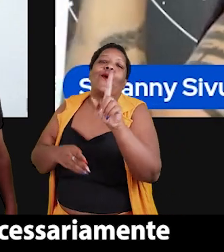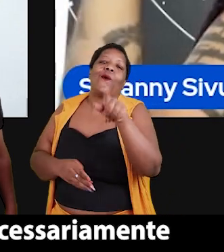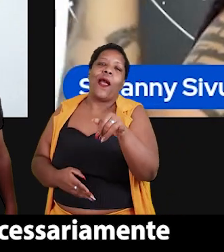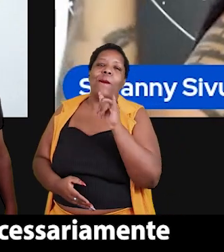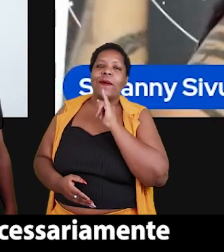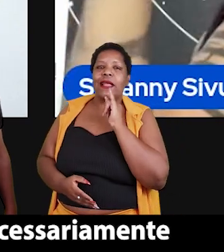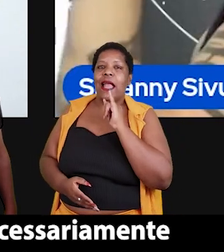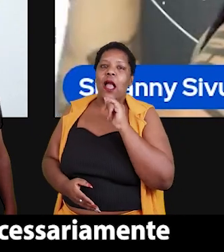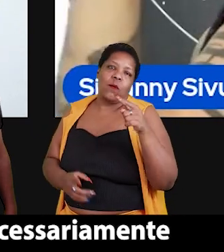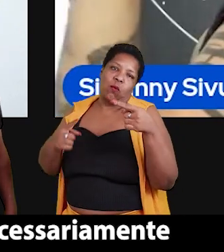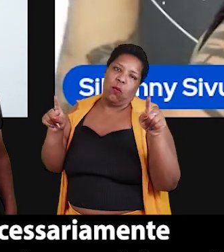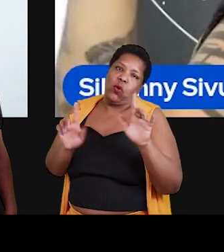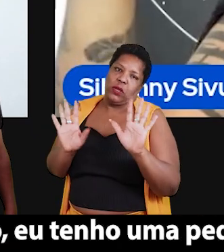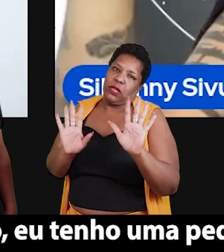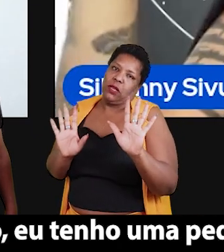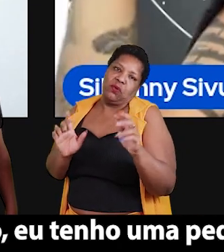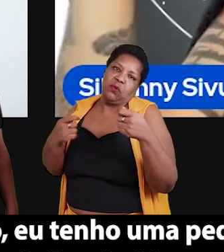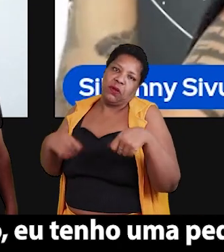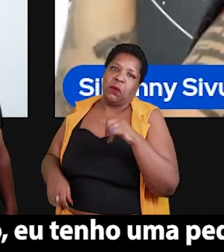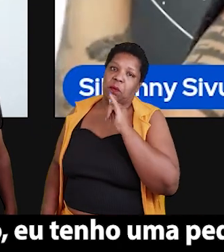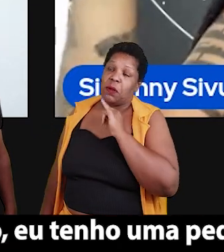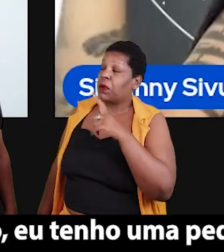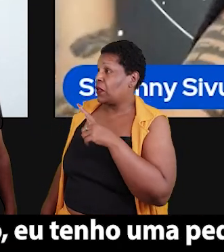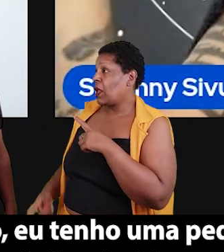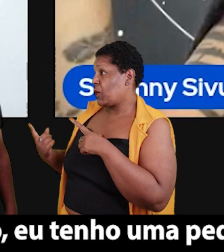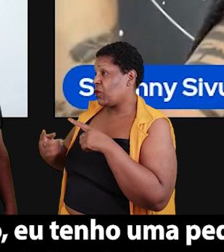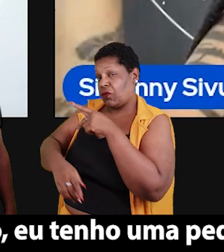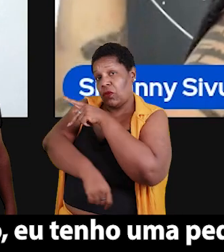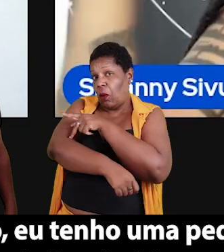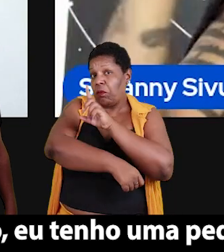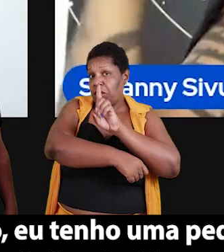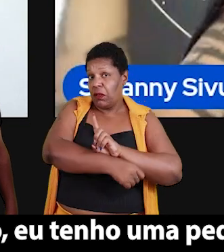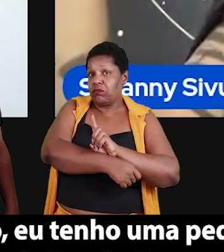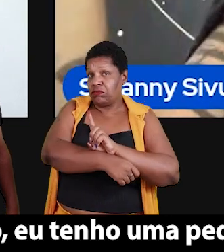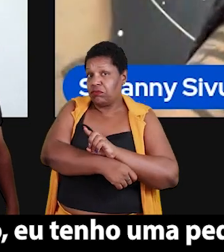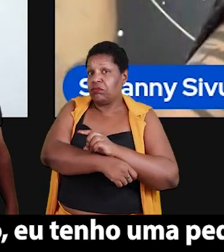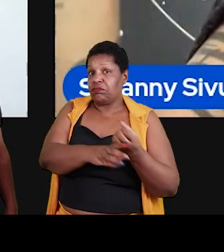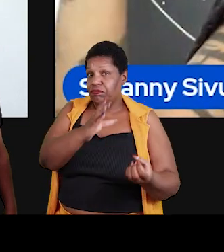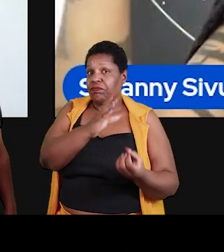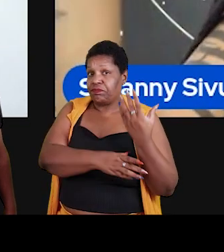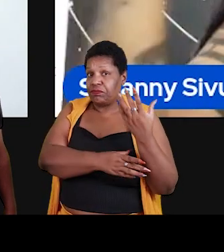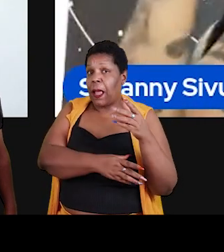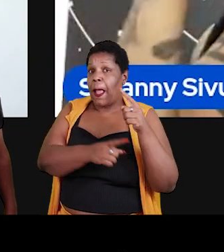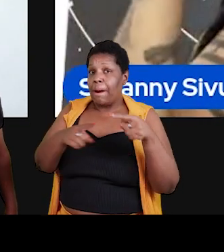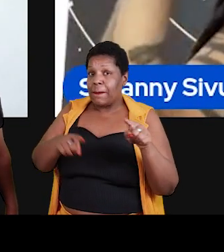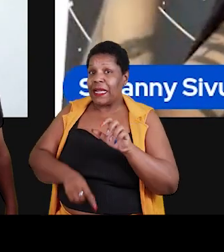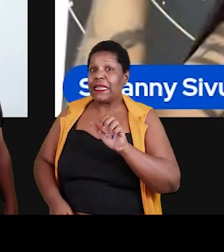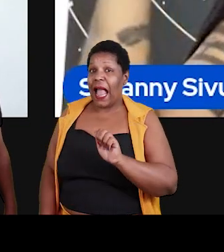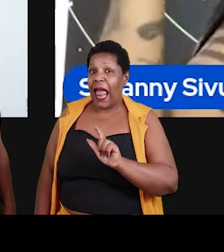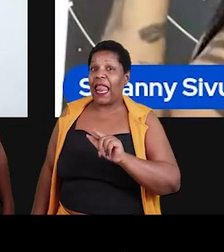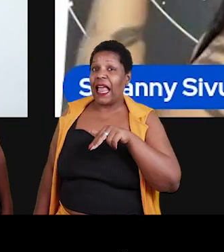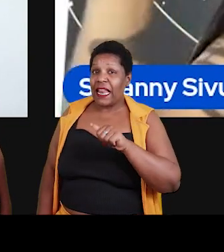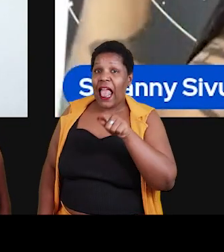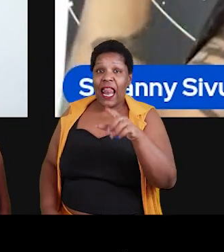necessariamente eles precisam ir para a música. Né? Como, por exemplo, eu tenho uma pedagoga que foi cria da Banda Lana. Hoje, essa pedagoga,